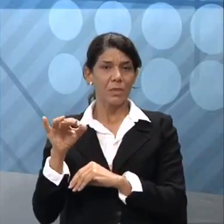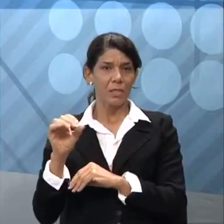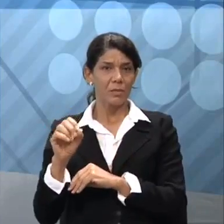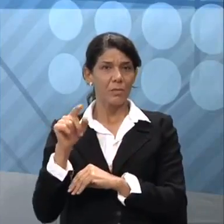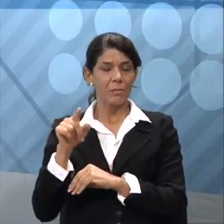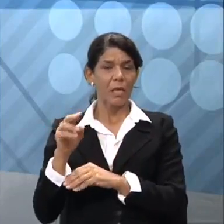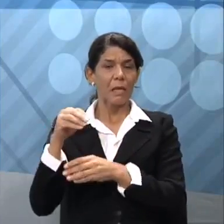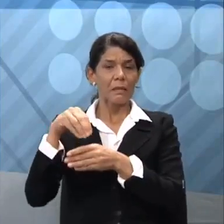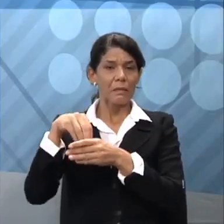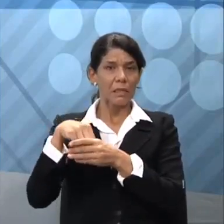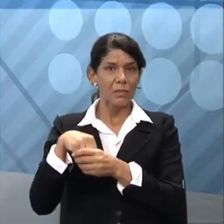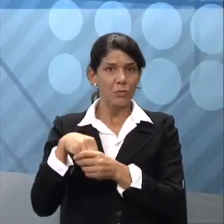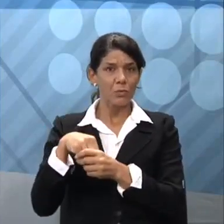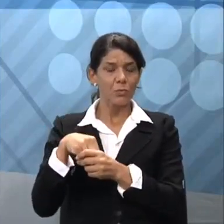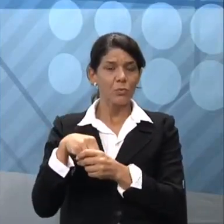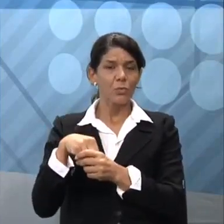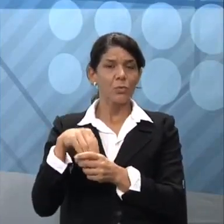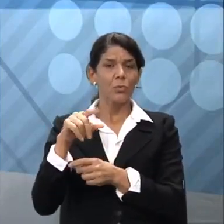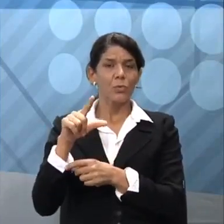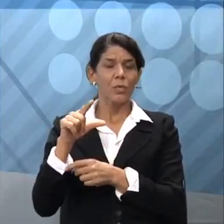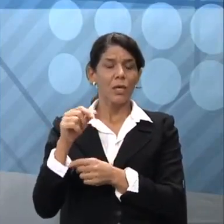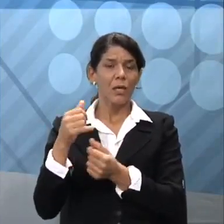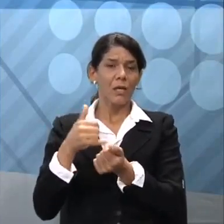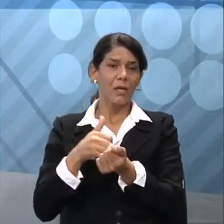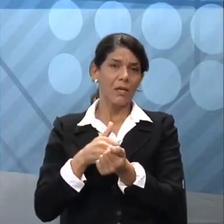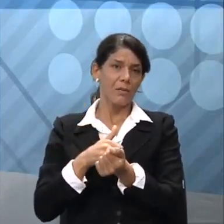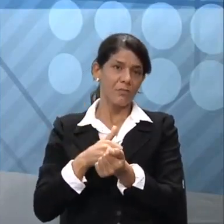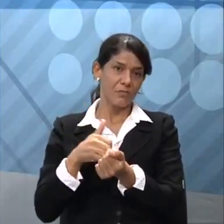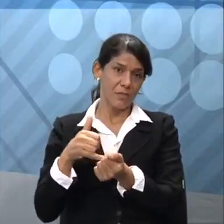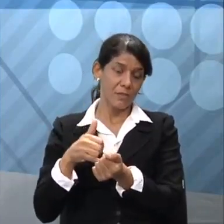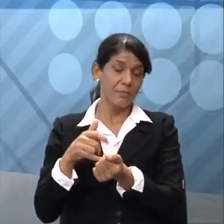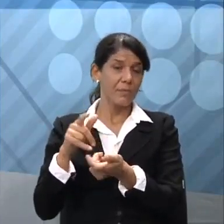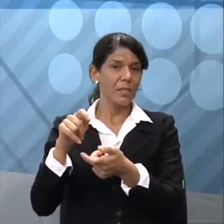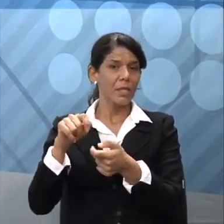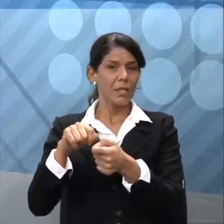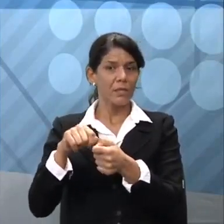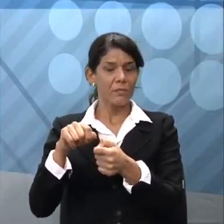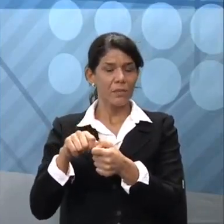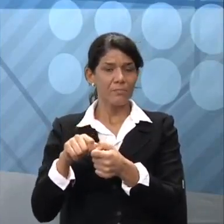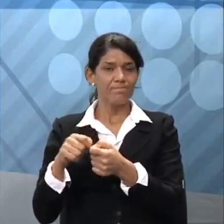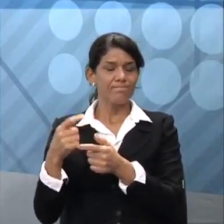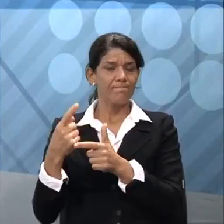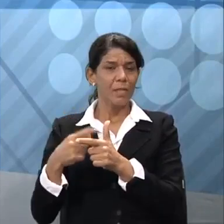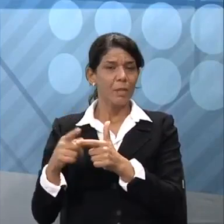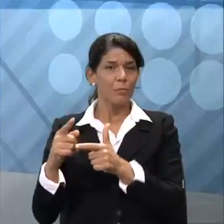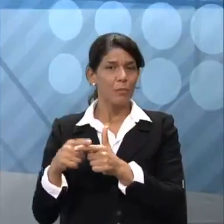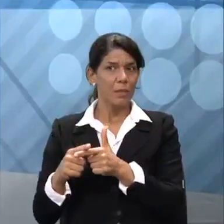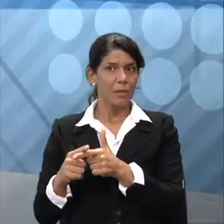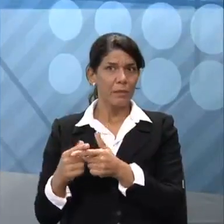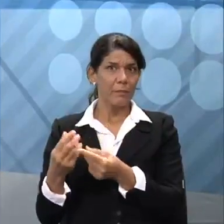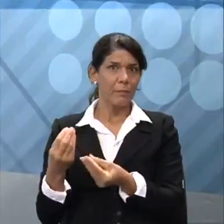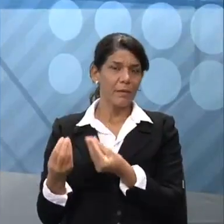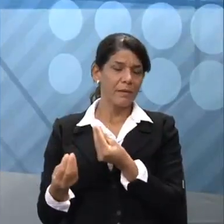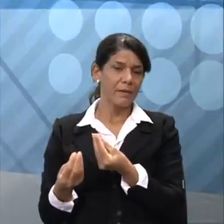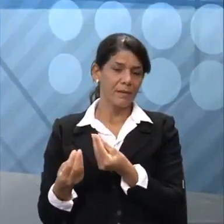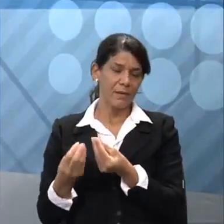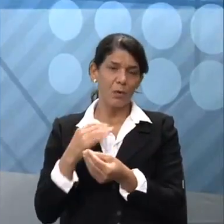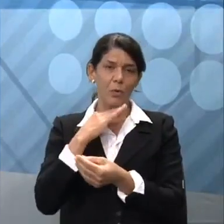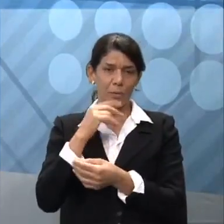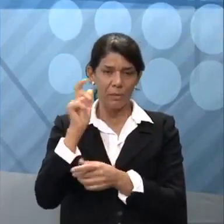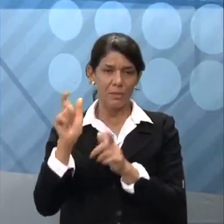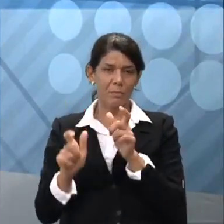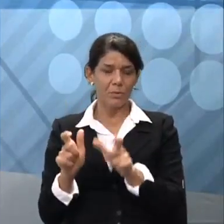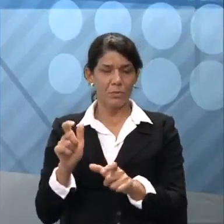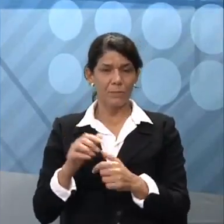para dentro do lúmen dessa veia e então causar consequências negativas para o